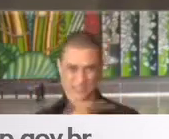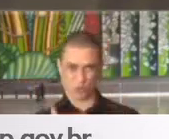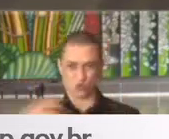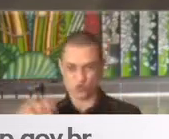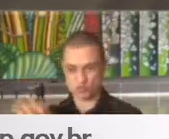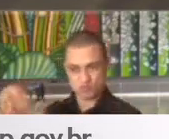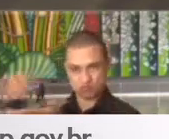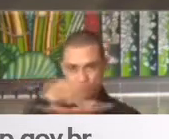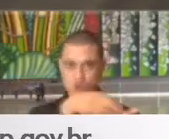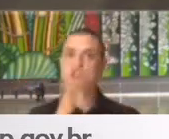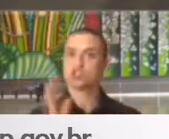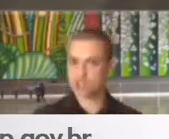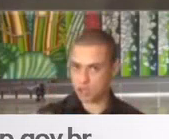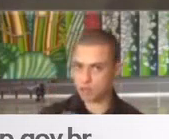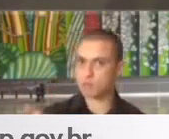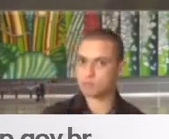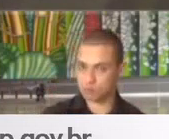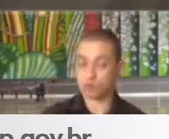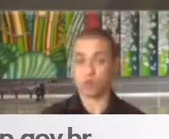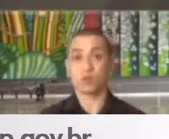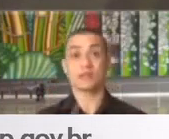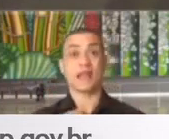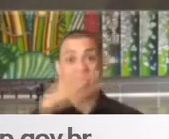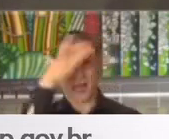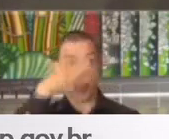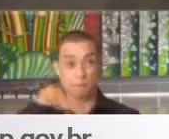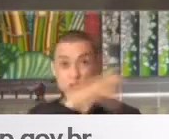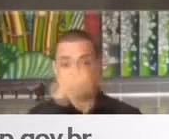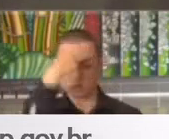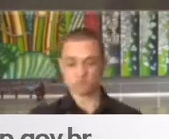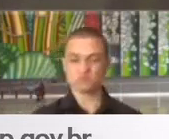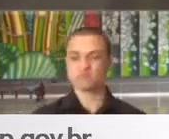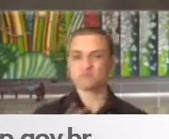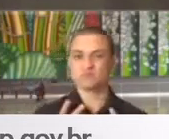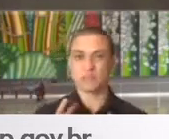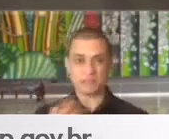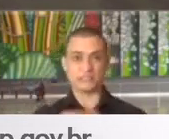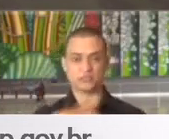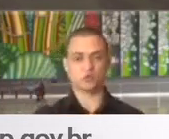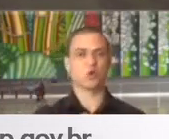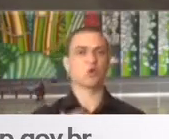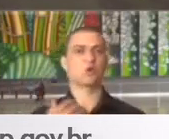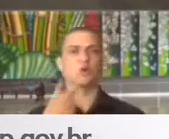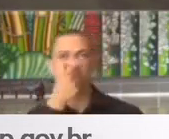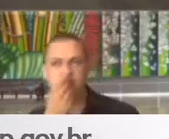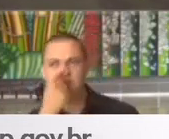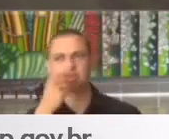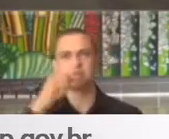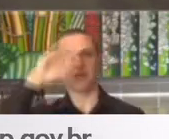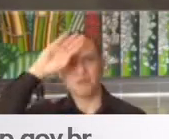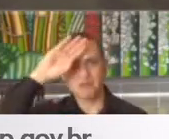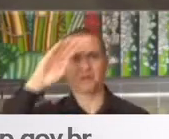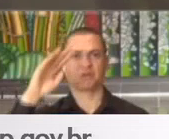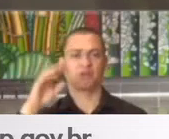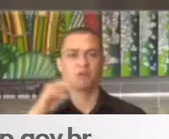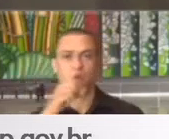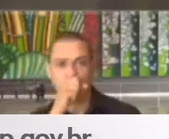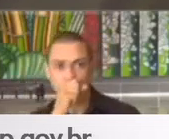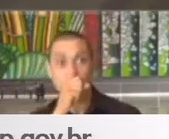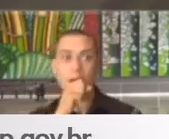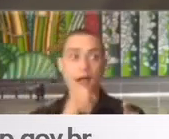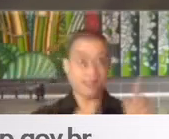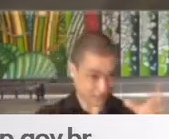capital. Sempre que as pessoas têm sintomas do coronavírus são testadas, e por